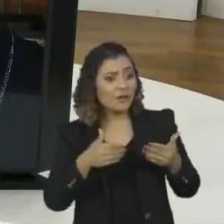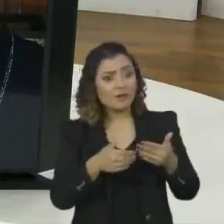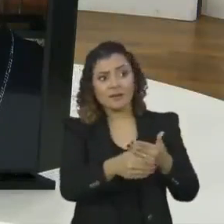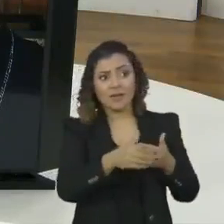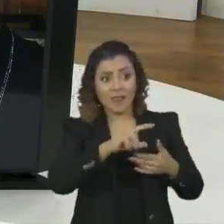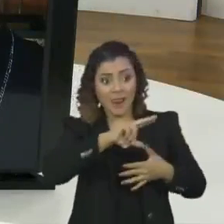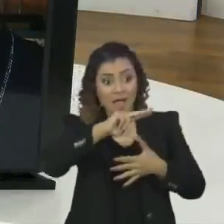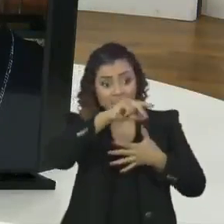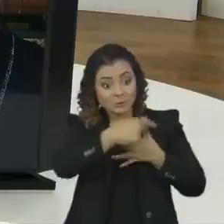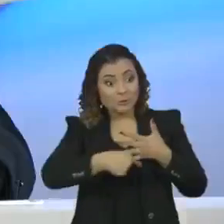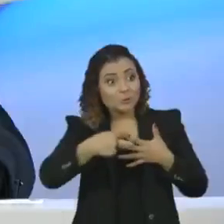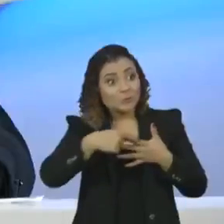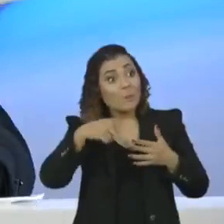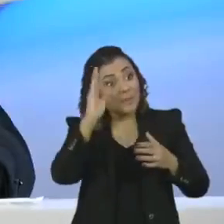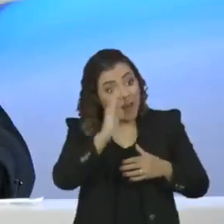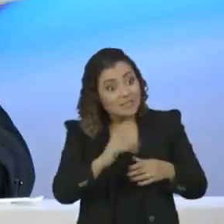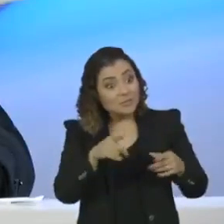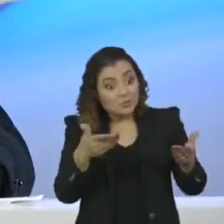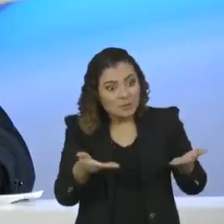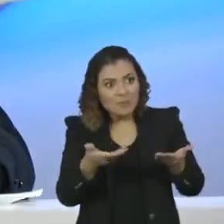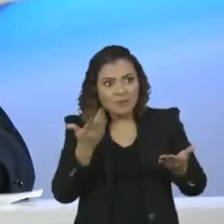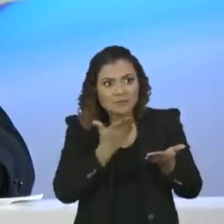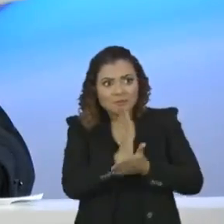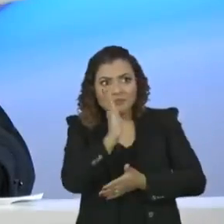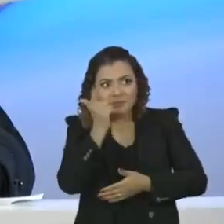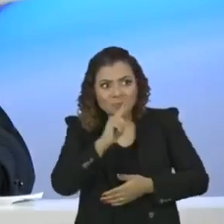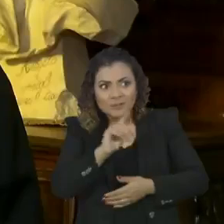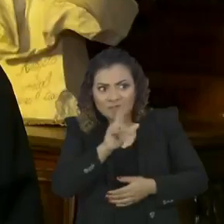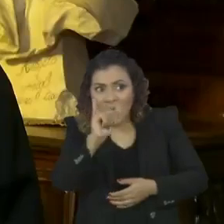latino virar papa, Dom Odilo?